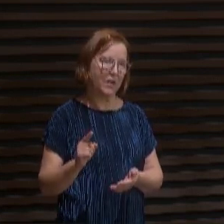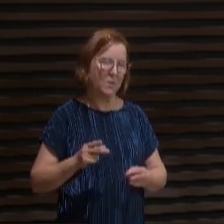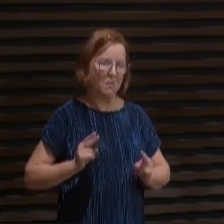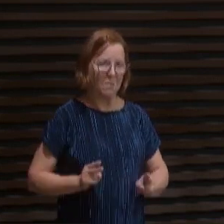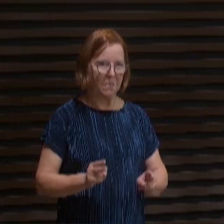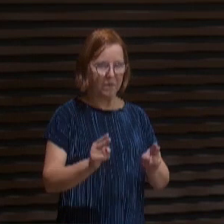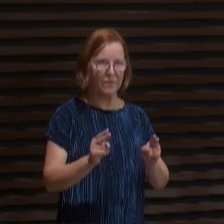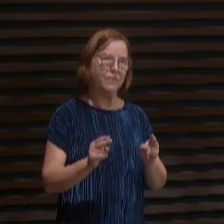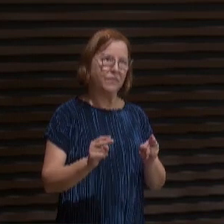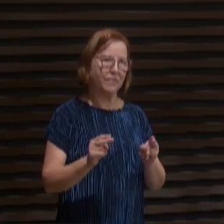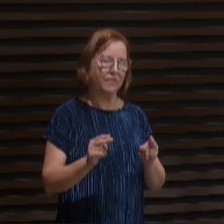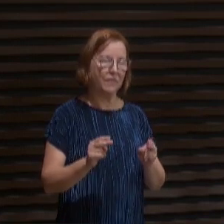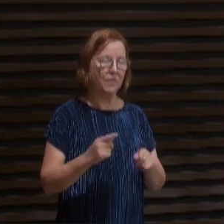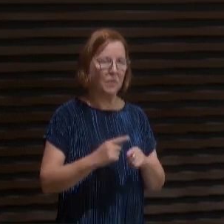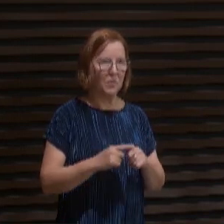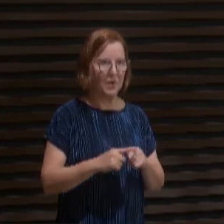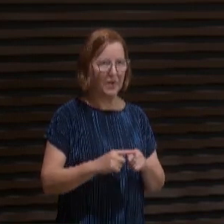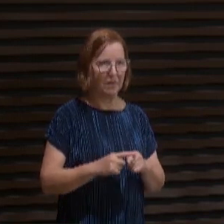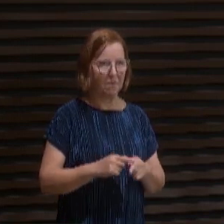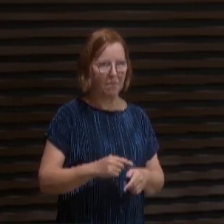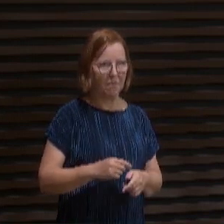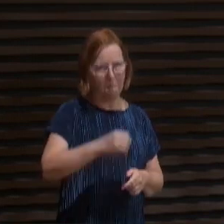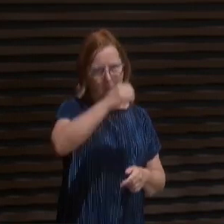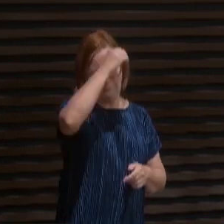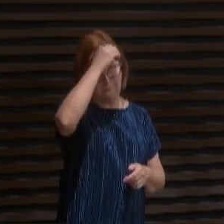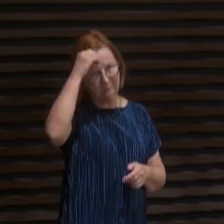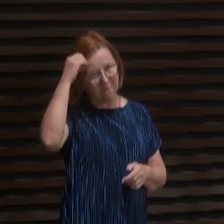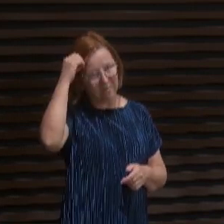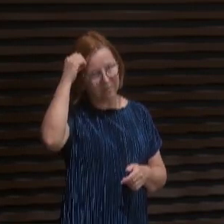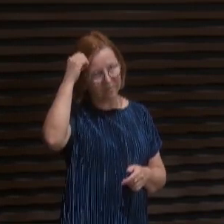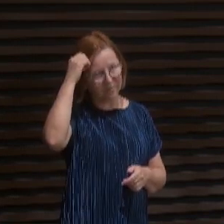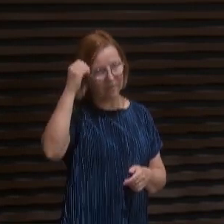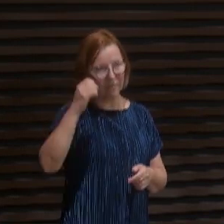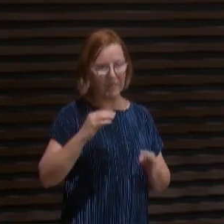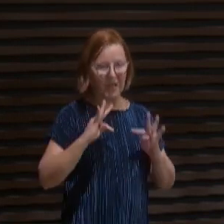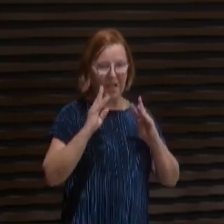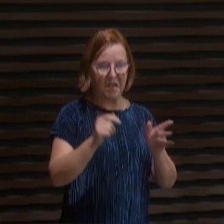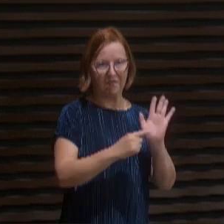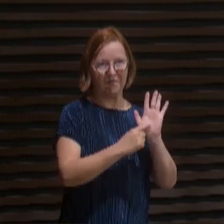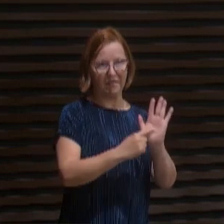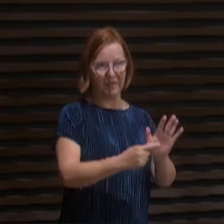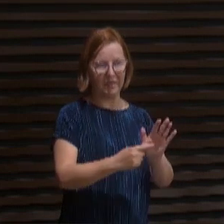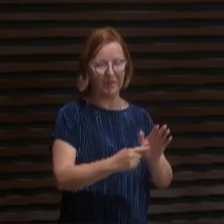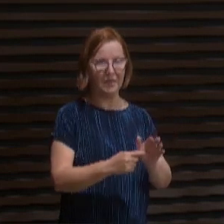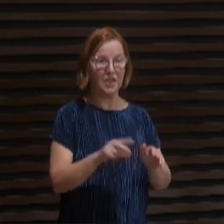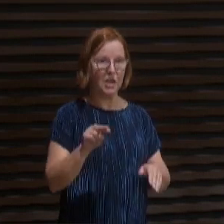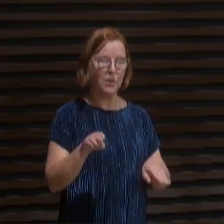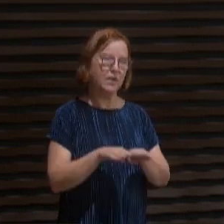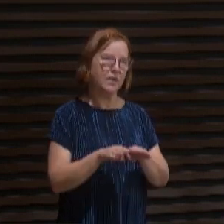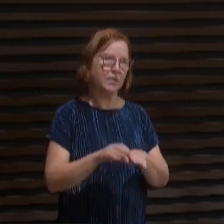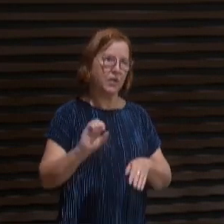a sua insensatez será a todos evidente, como também